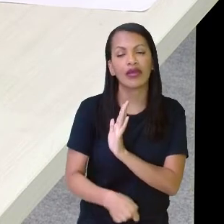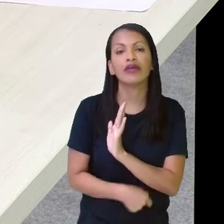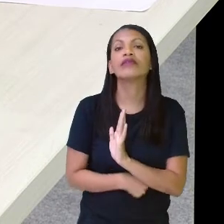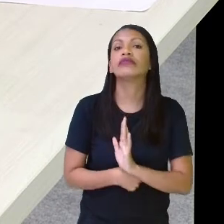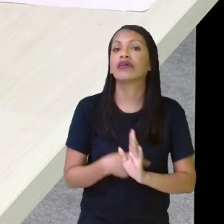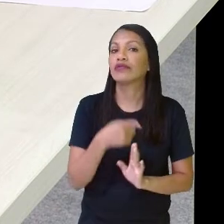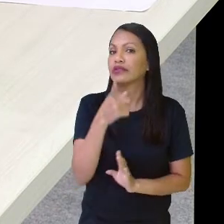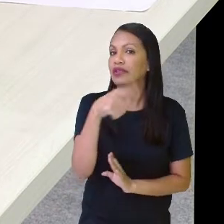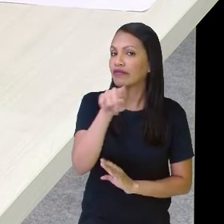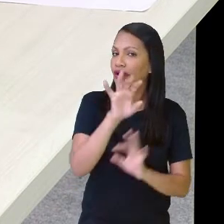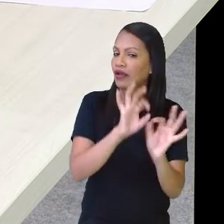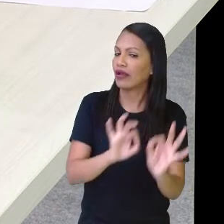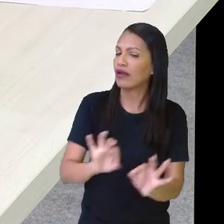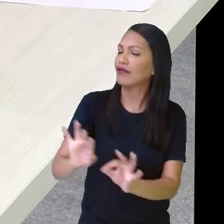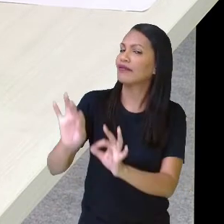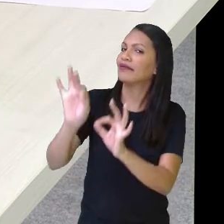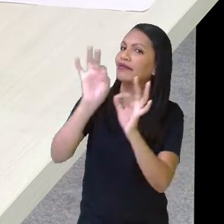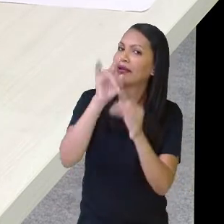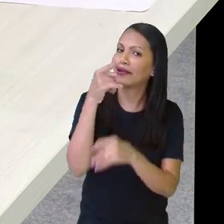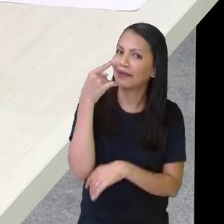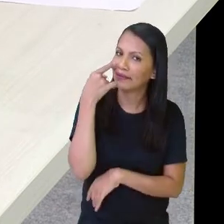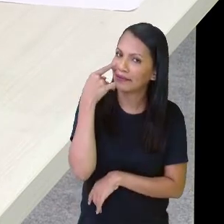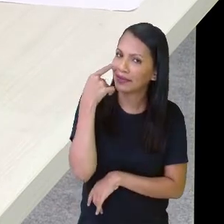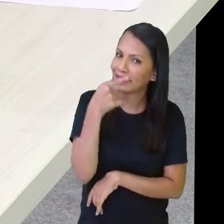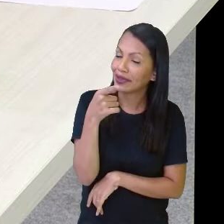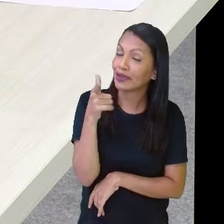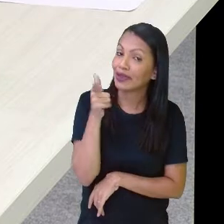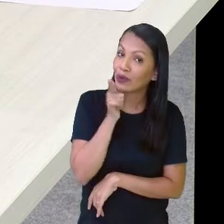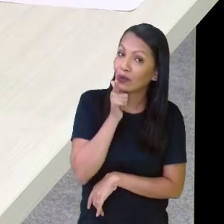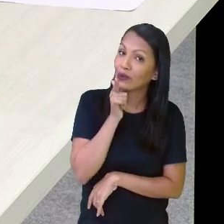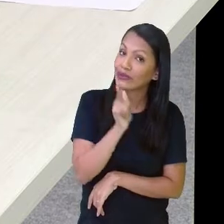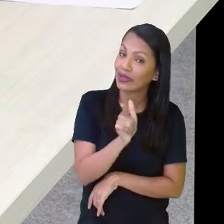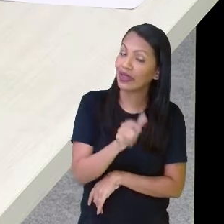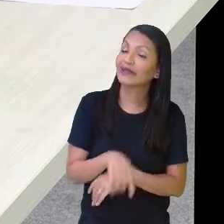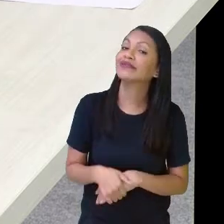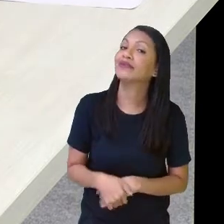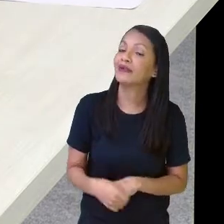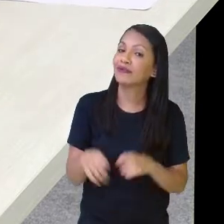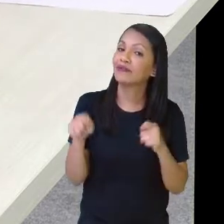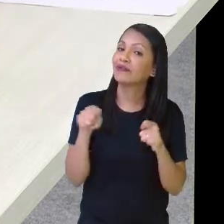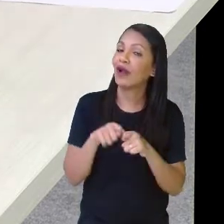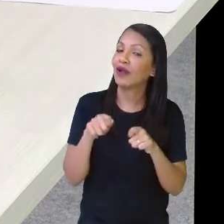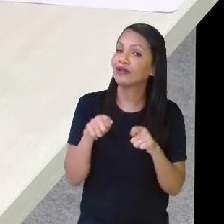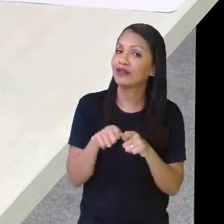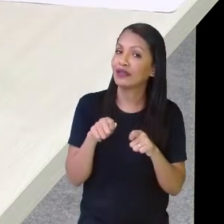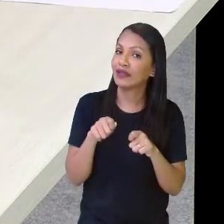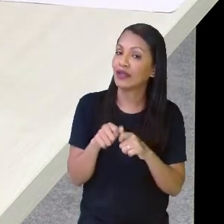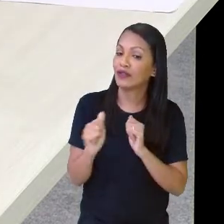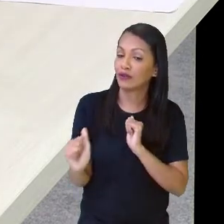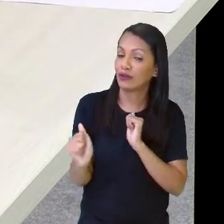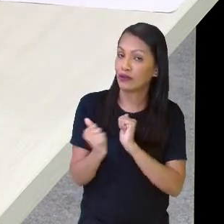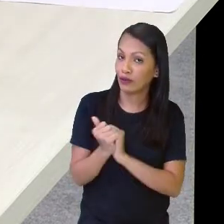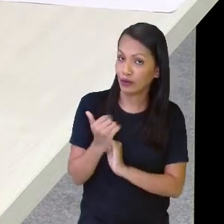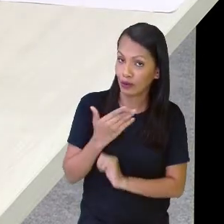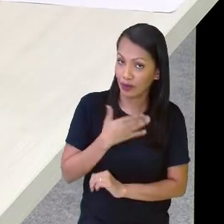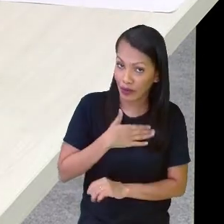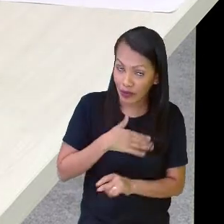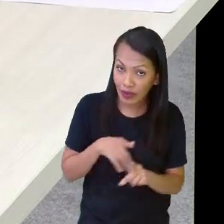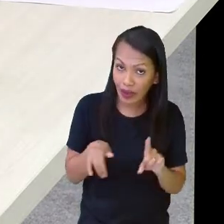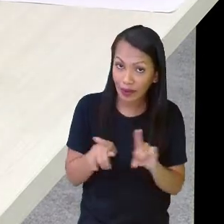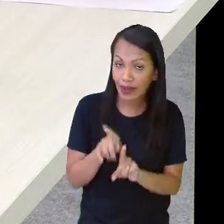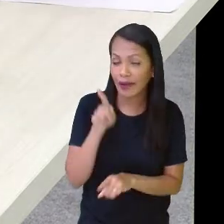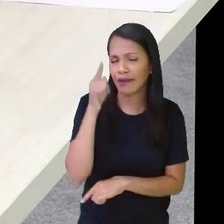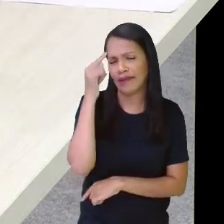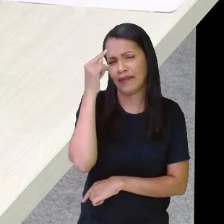Vai acompanhando aí e vê se tu consegue fazer junto comigo também, né? Vai